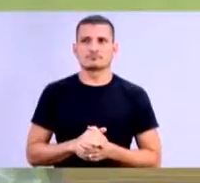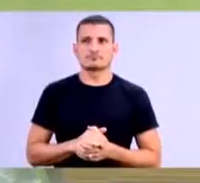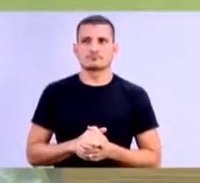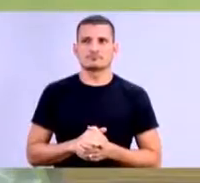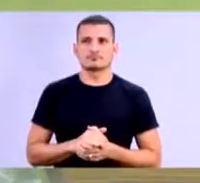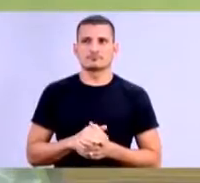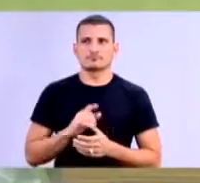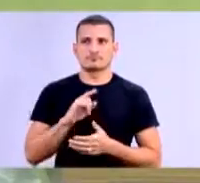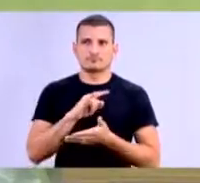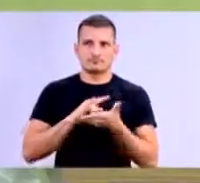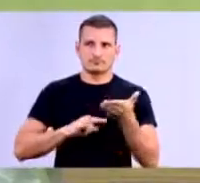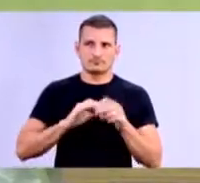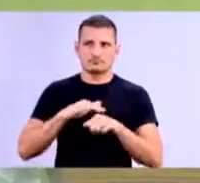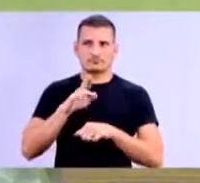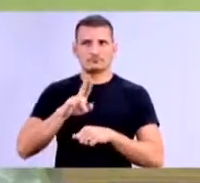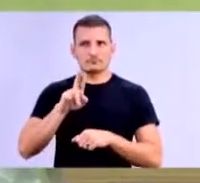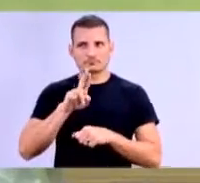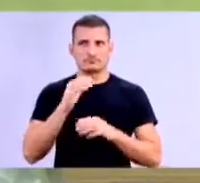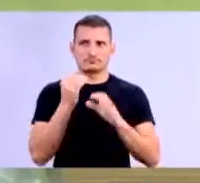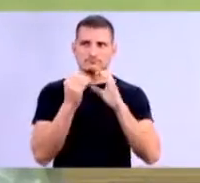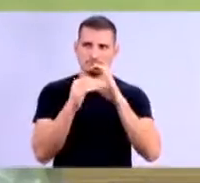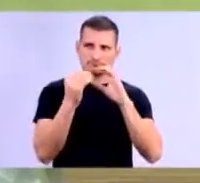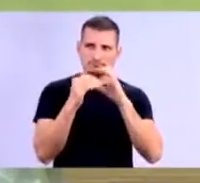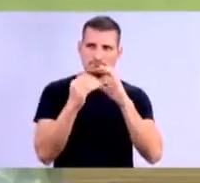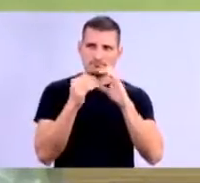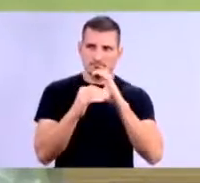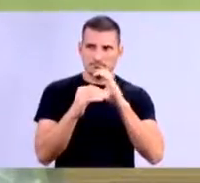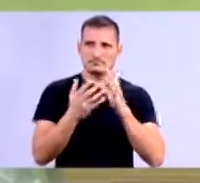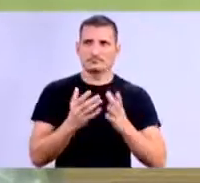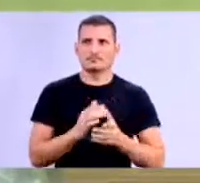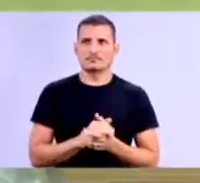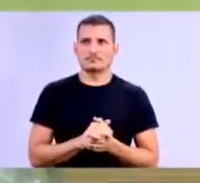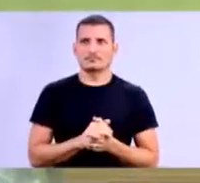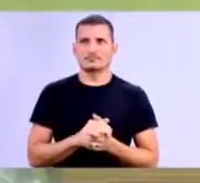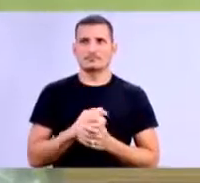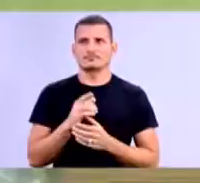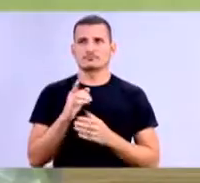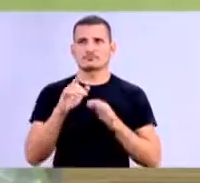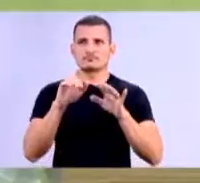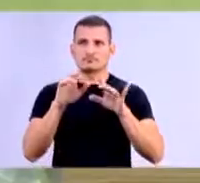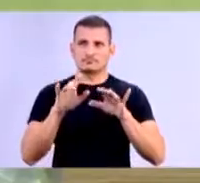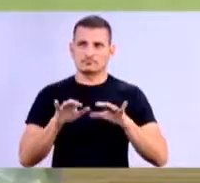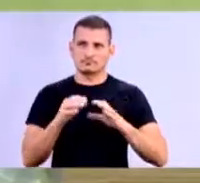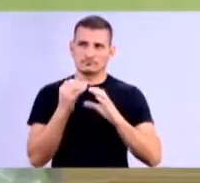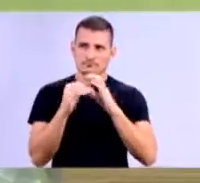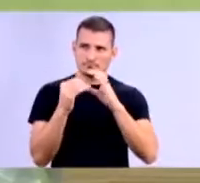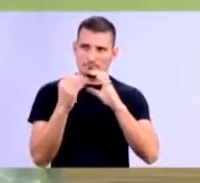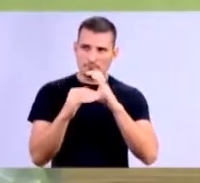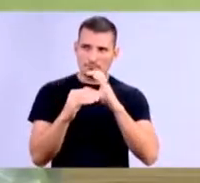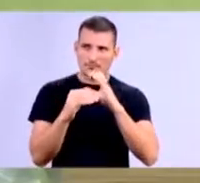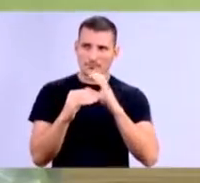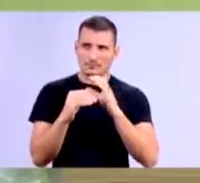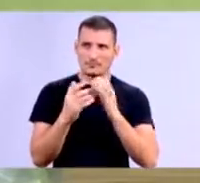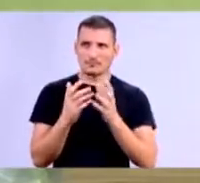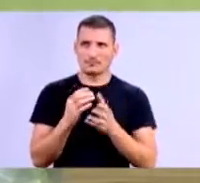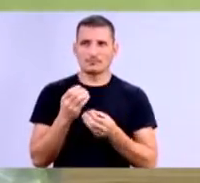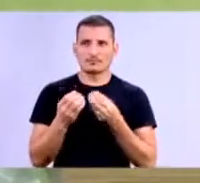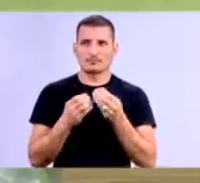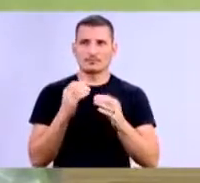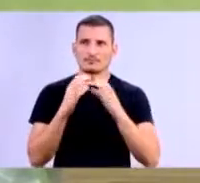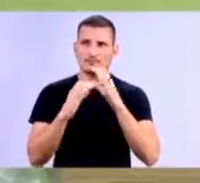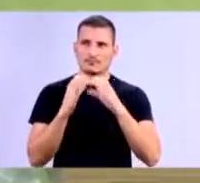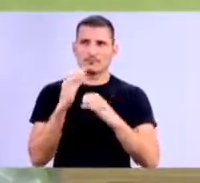o documento mais usado, o e-mail, que nós falamos primeiramente aqui no técnico. Às vezes nós escrevemos um e-mail e aí, como é uma